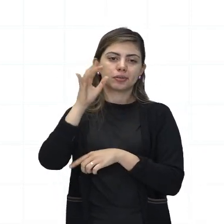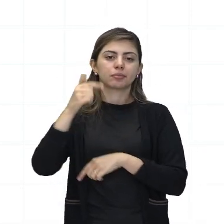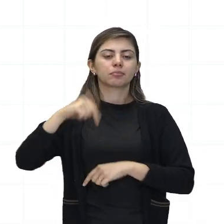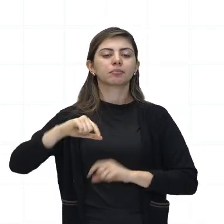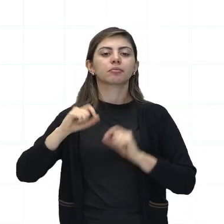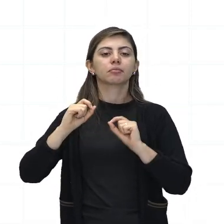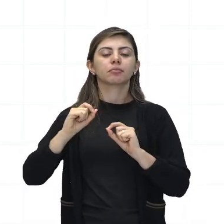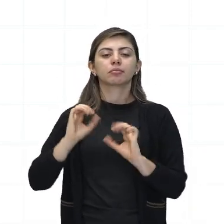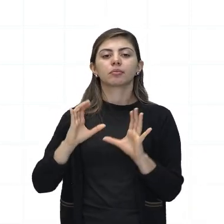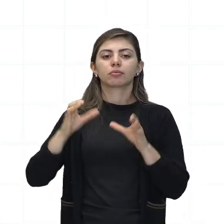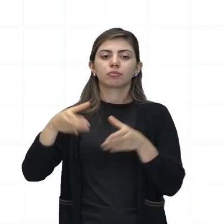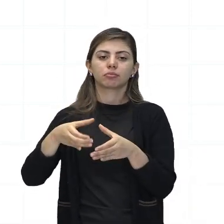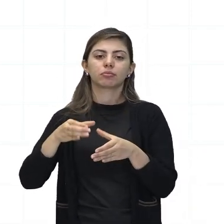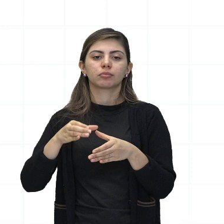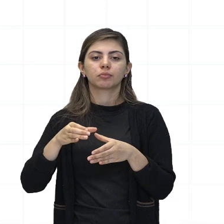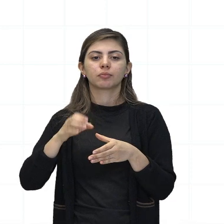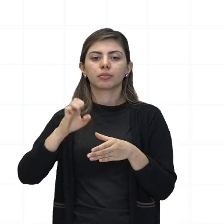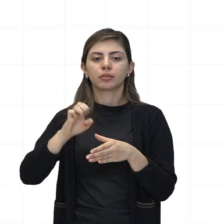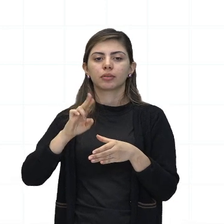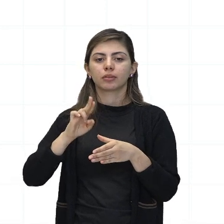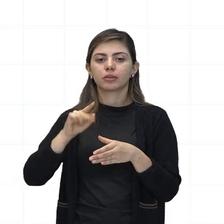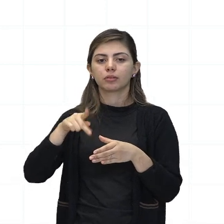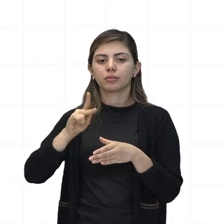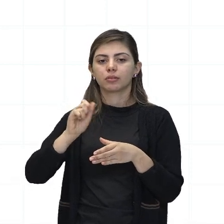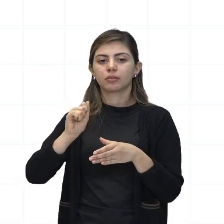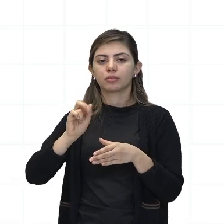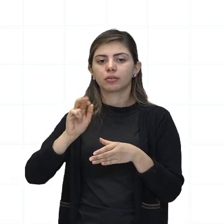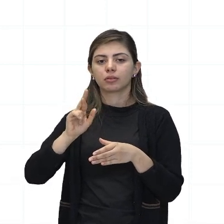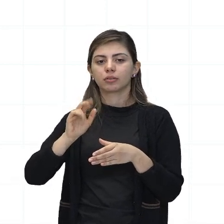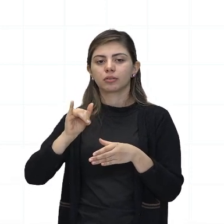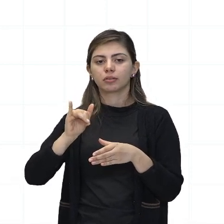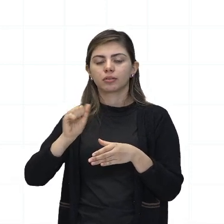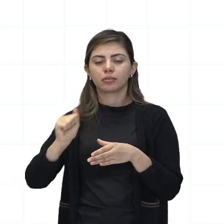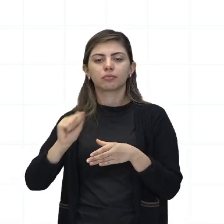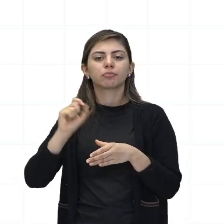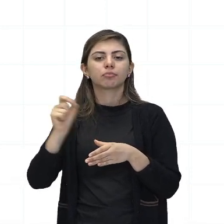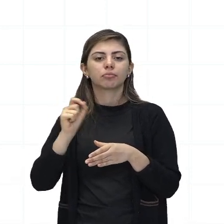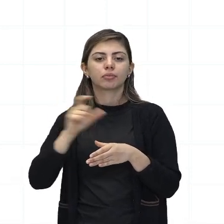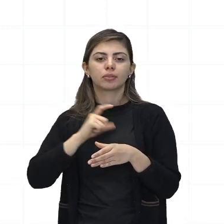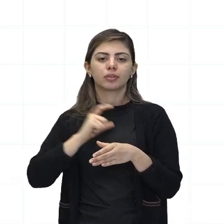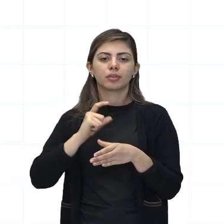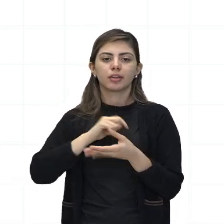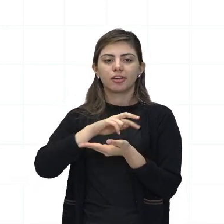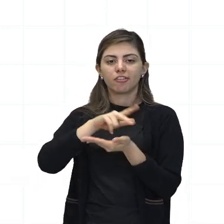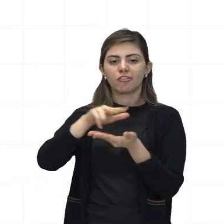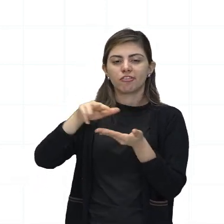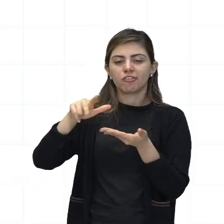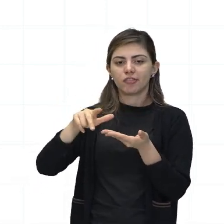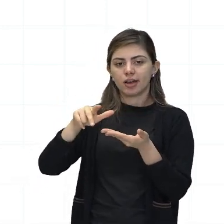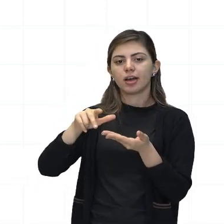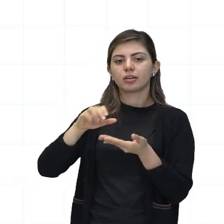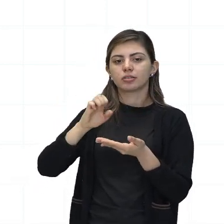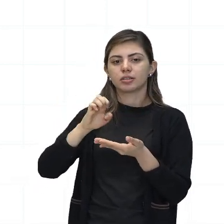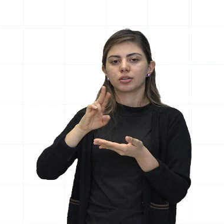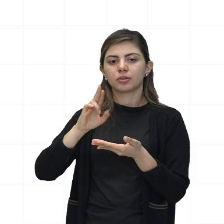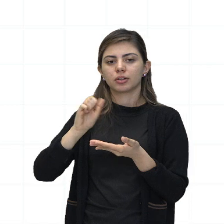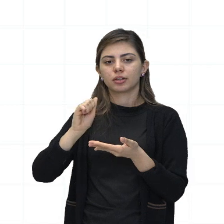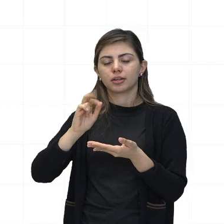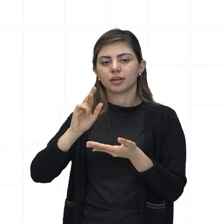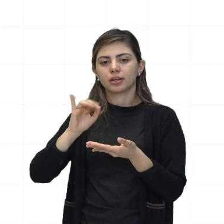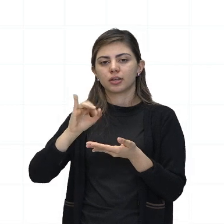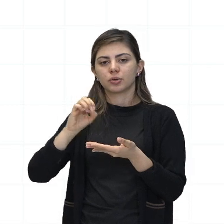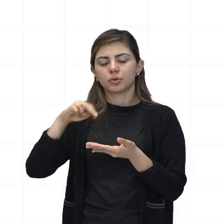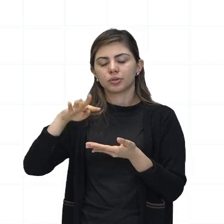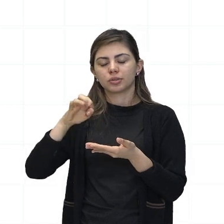temos o domínio Eucária, que é constituído por todos os organismos eucariontes. Então, nós